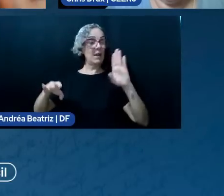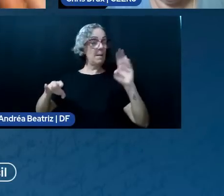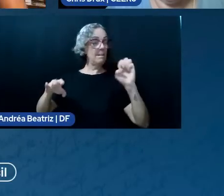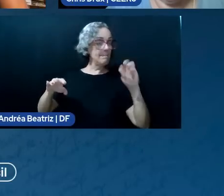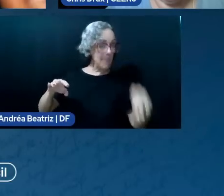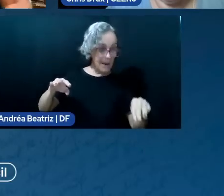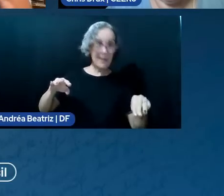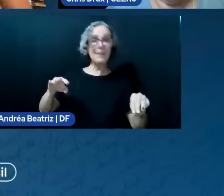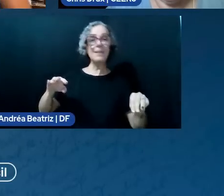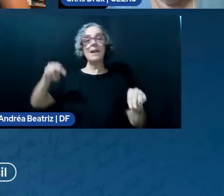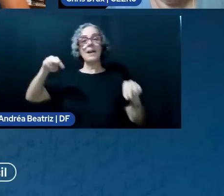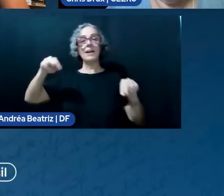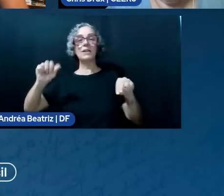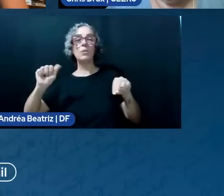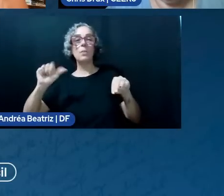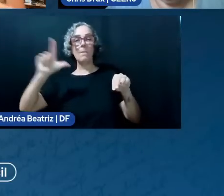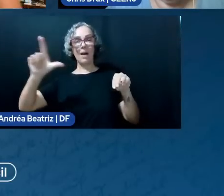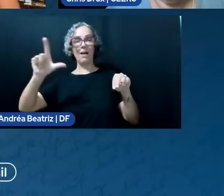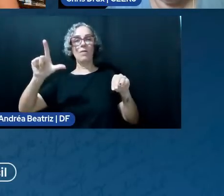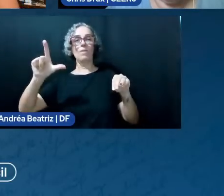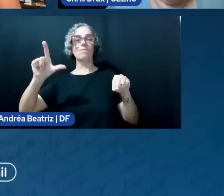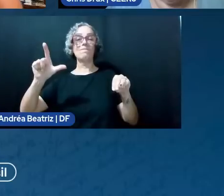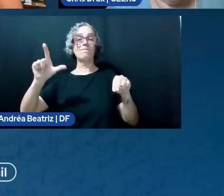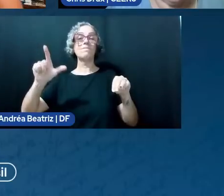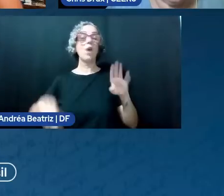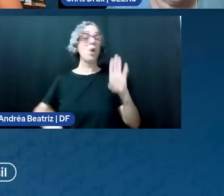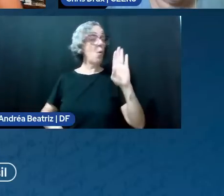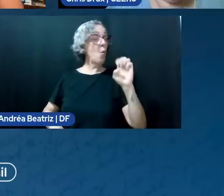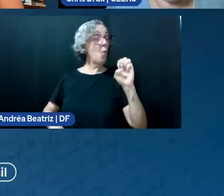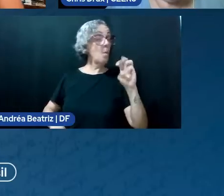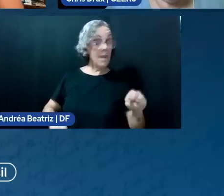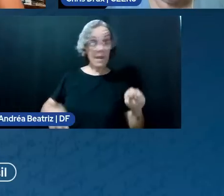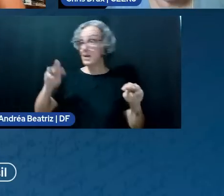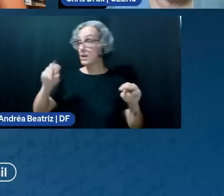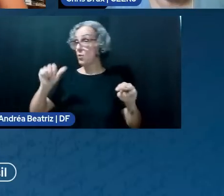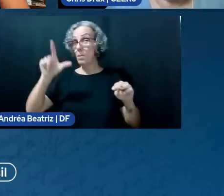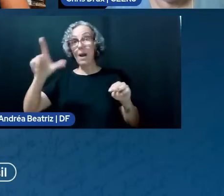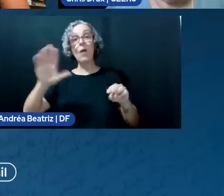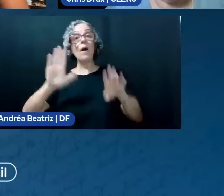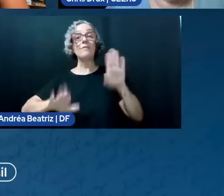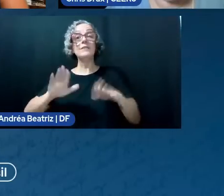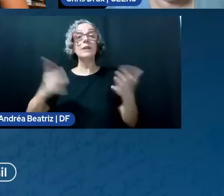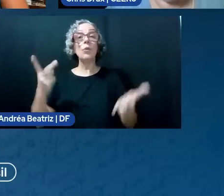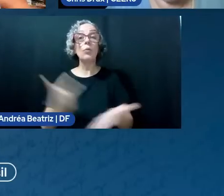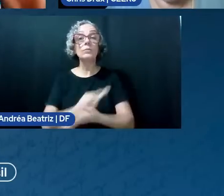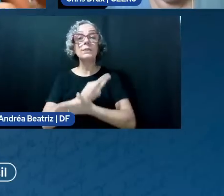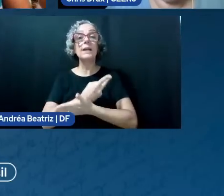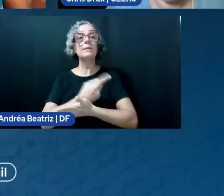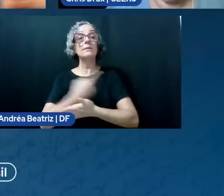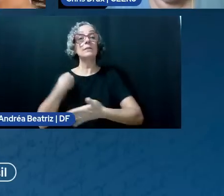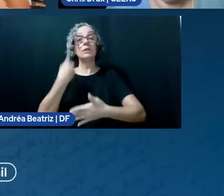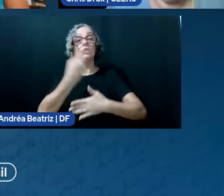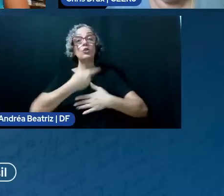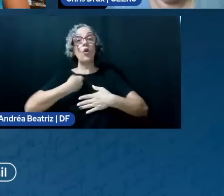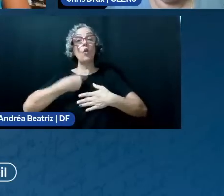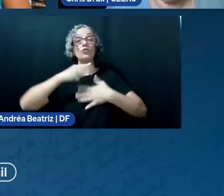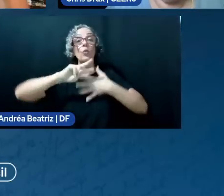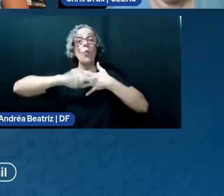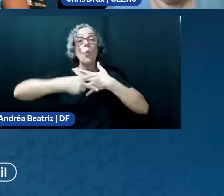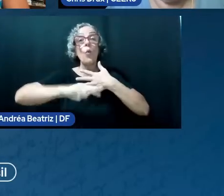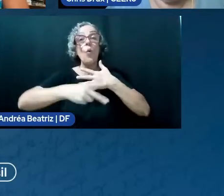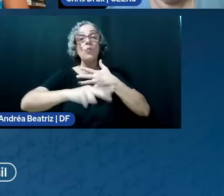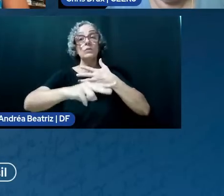vezes o mal ou o bem se manifesta em função das consequências que nós vamos tirar do fato em que